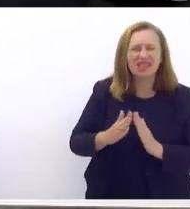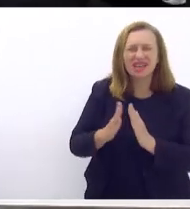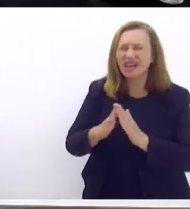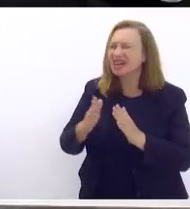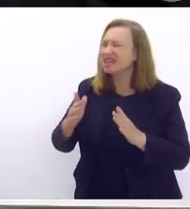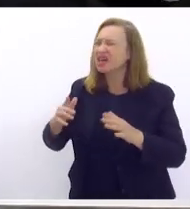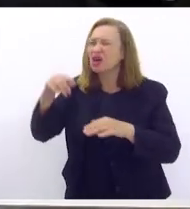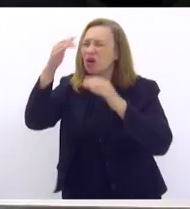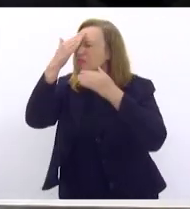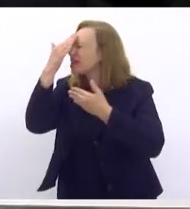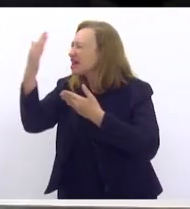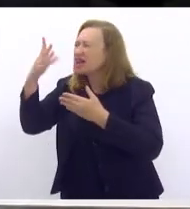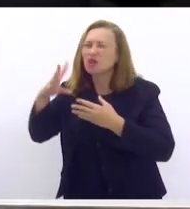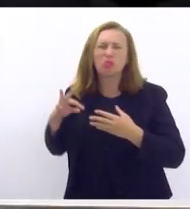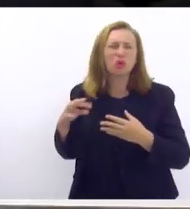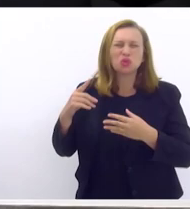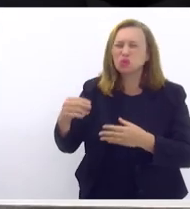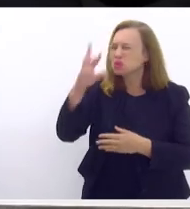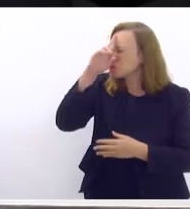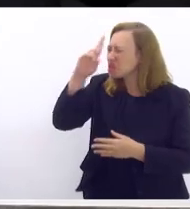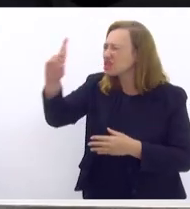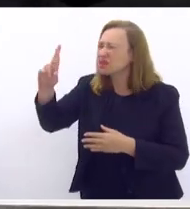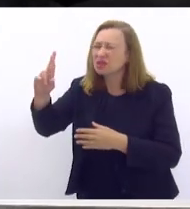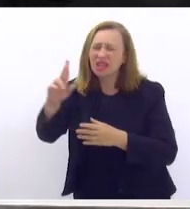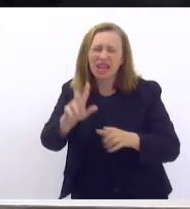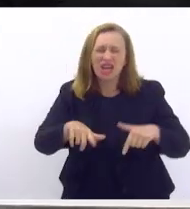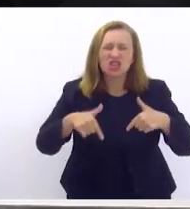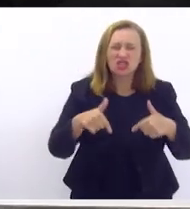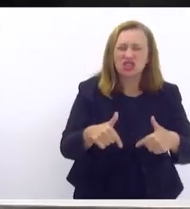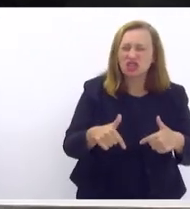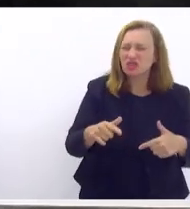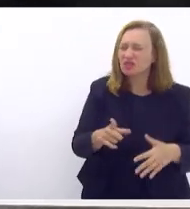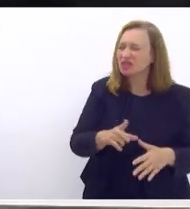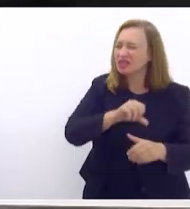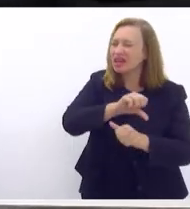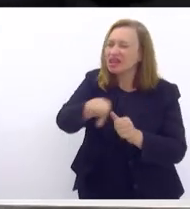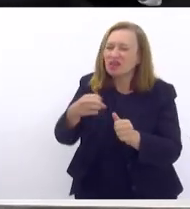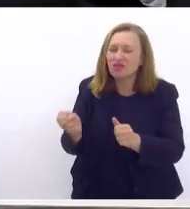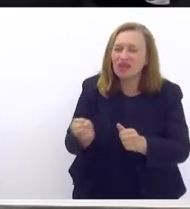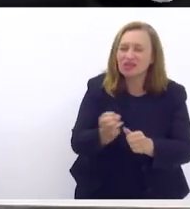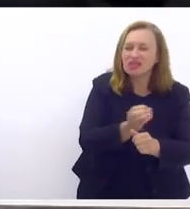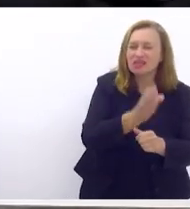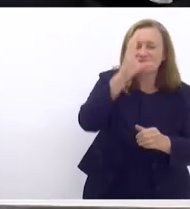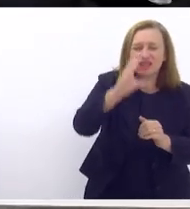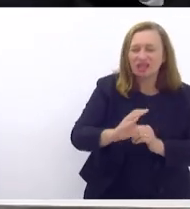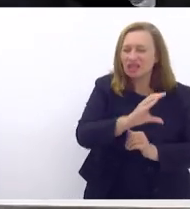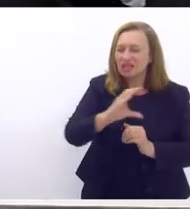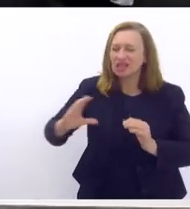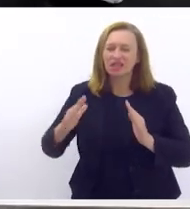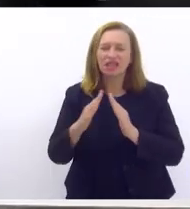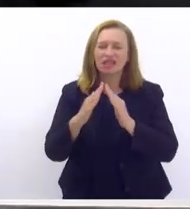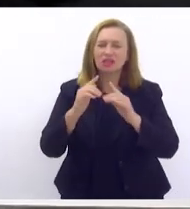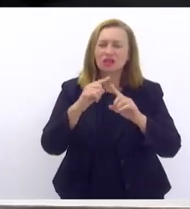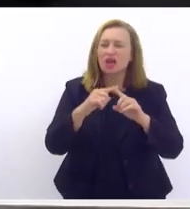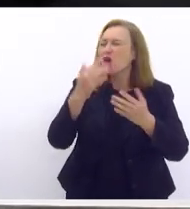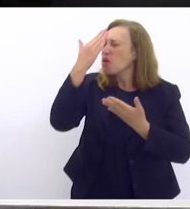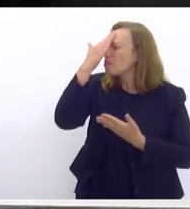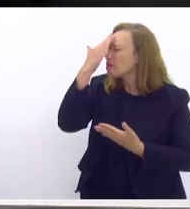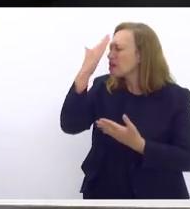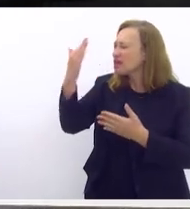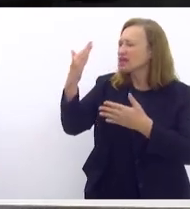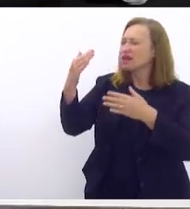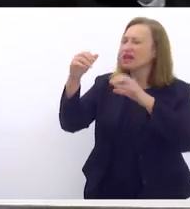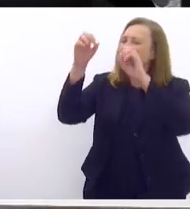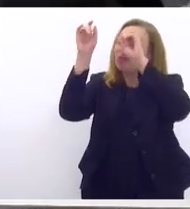Nesta terra. Obrigado, Senhor, por tudo que tem realizado através da Renovação Carismática Católica. Abençoa, Senhor, todos estes